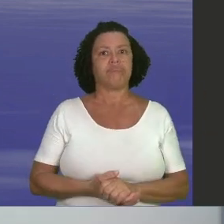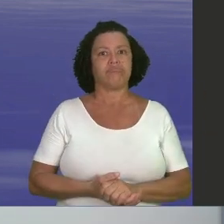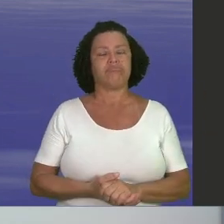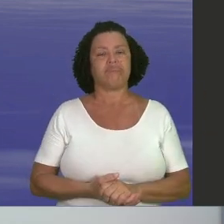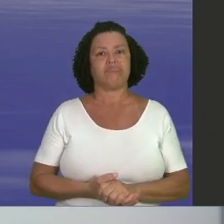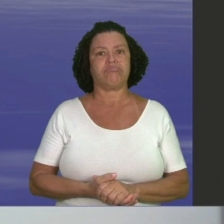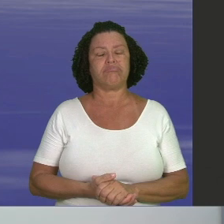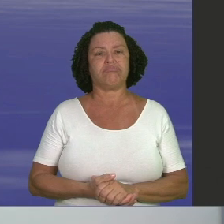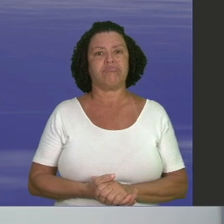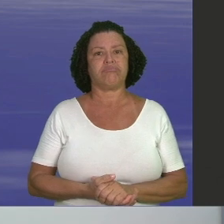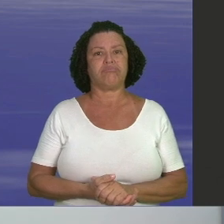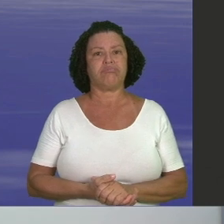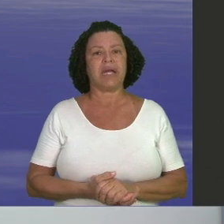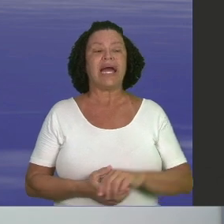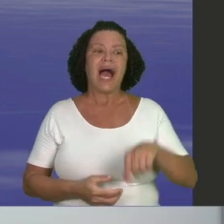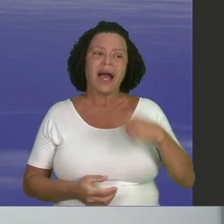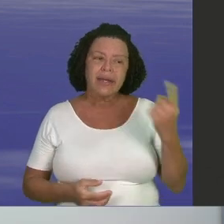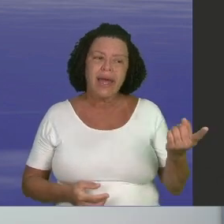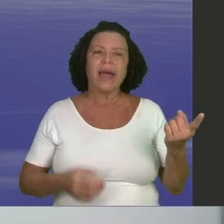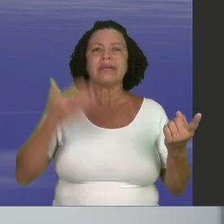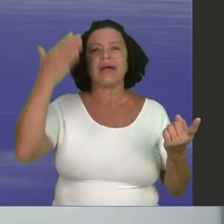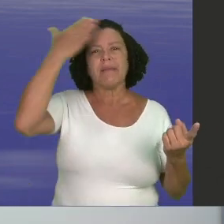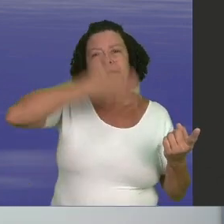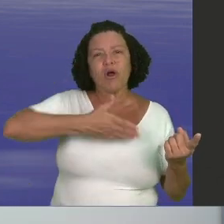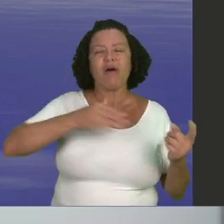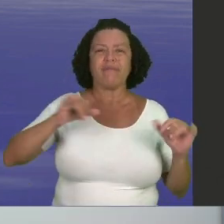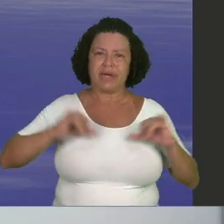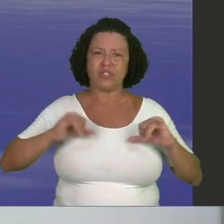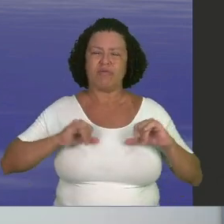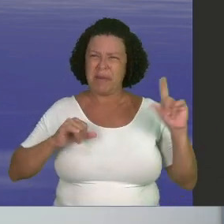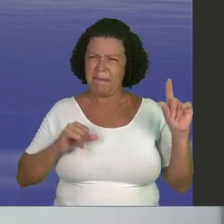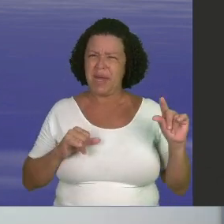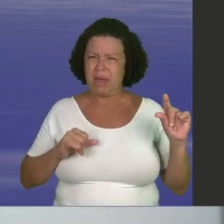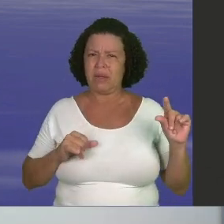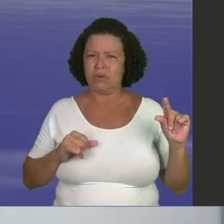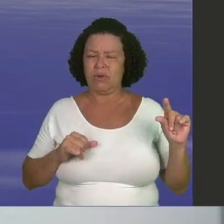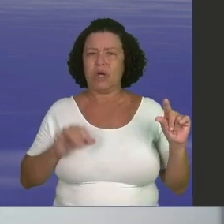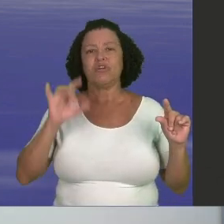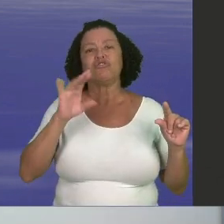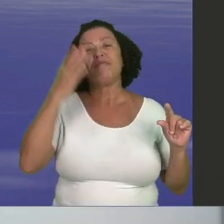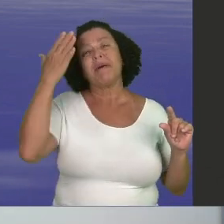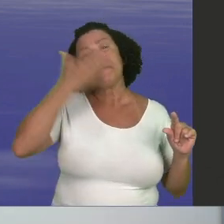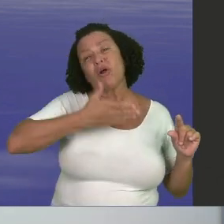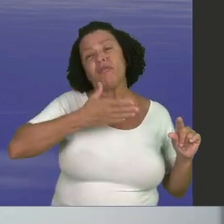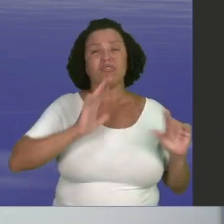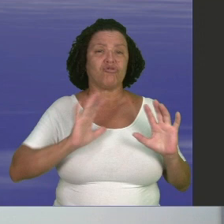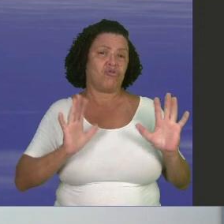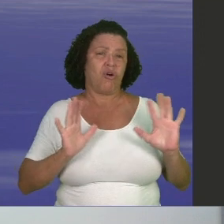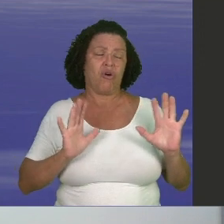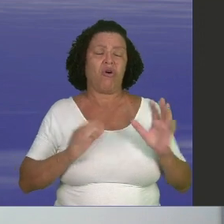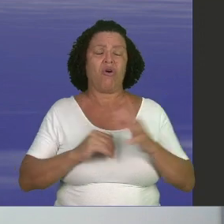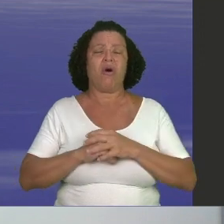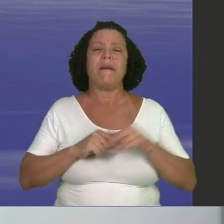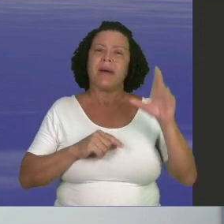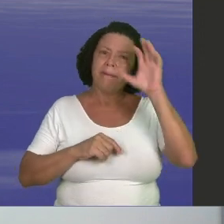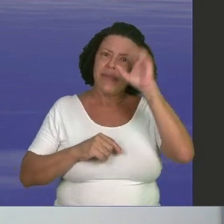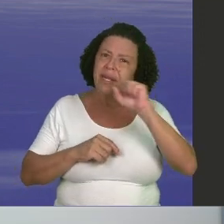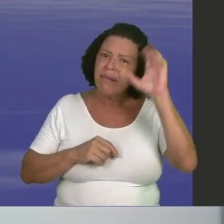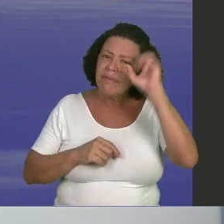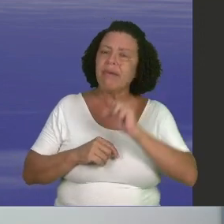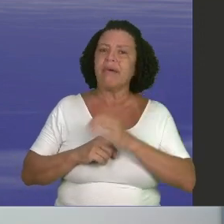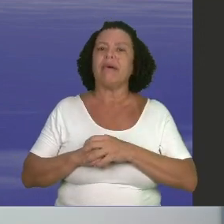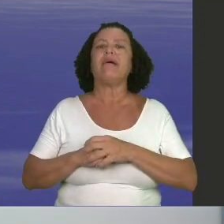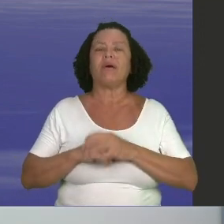Provavelmente aquele que está em provação sofrerá bem menos, porque ele só vai ser provado para ver se aprendeu